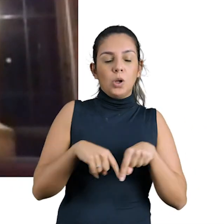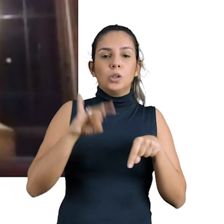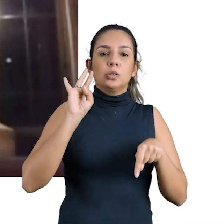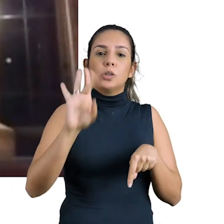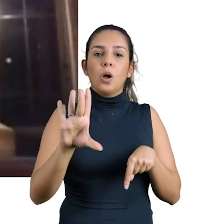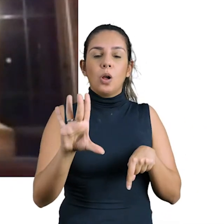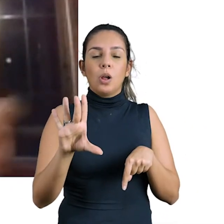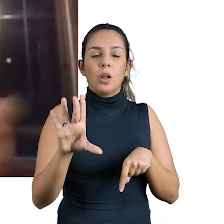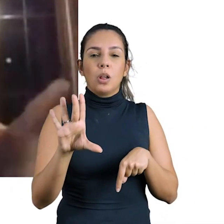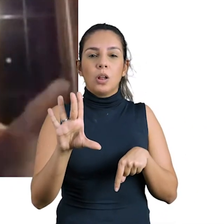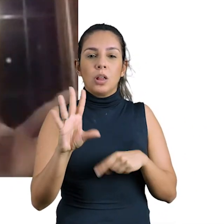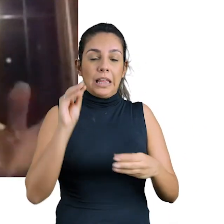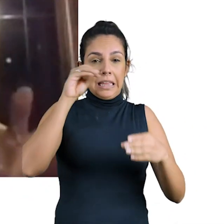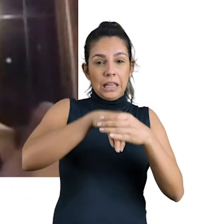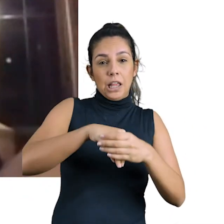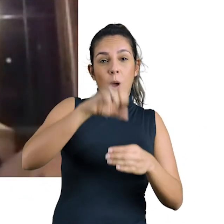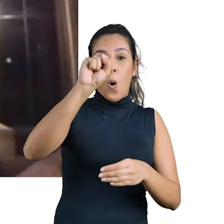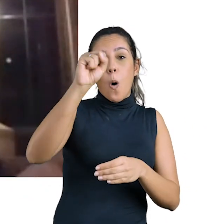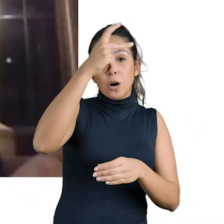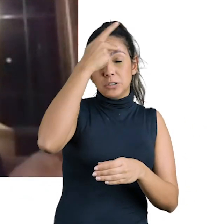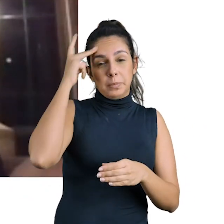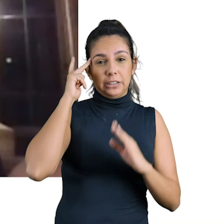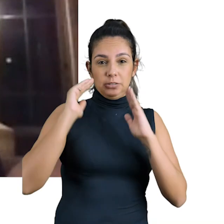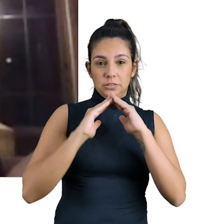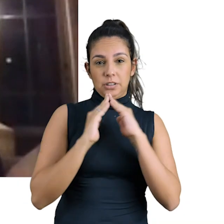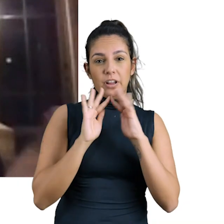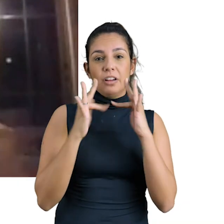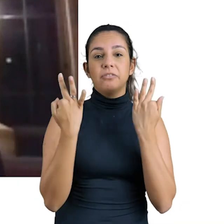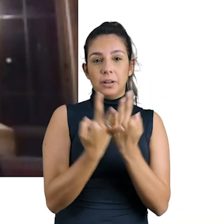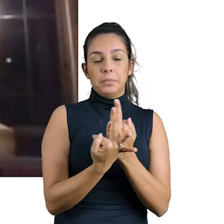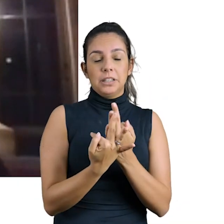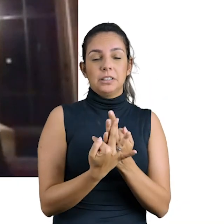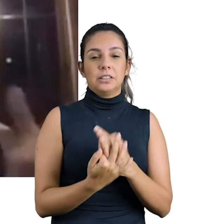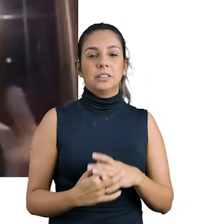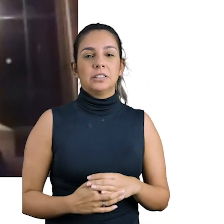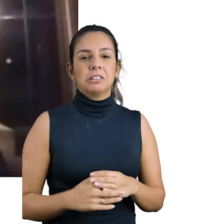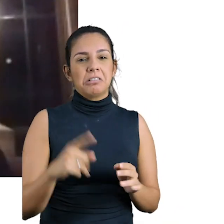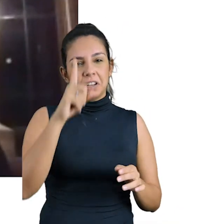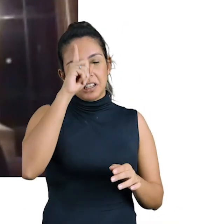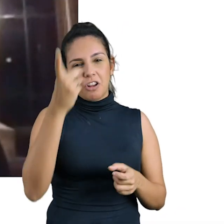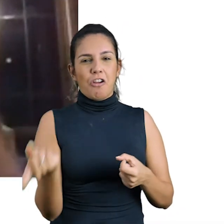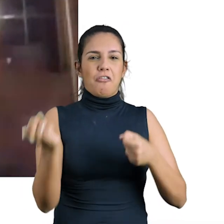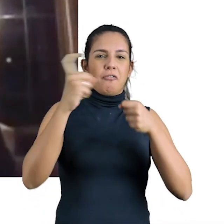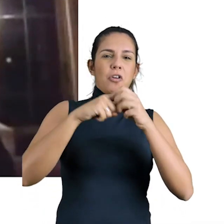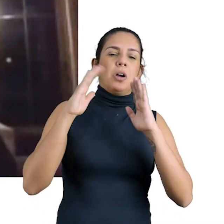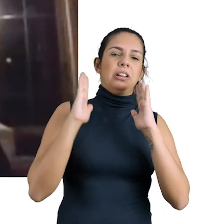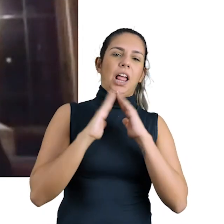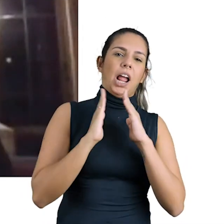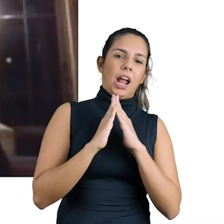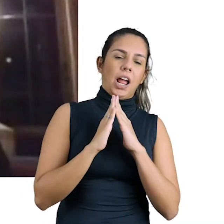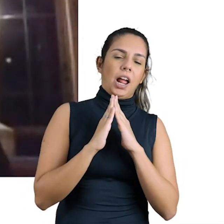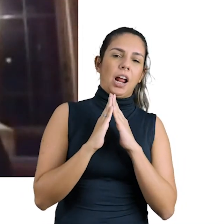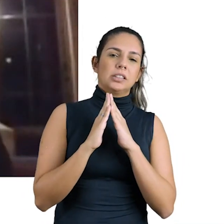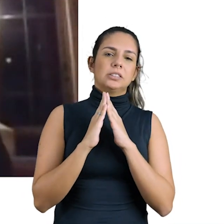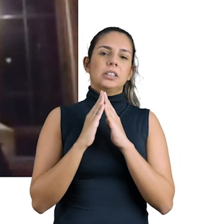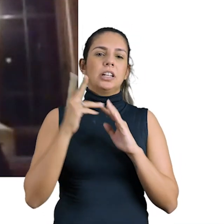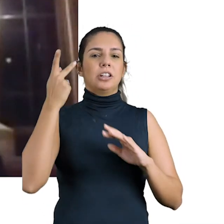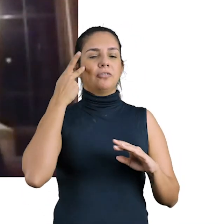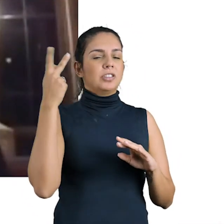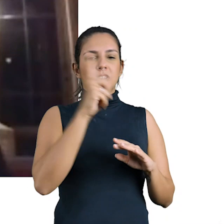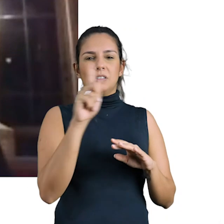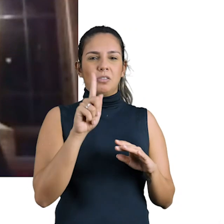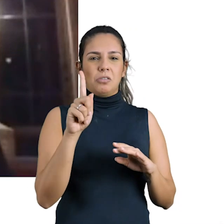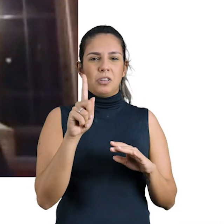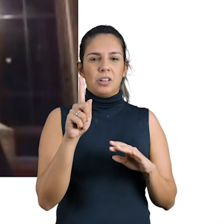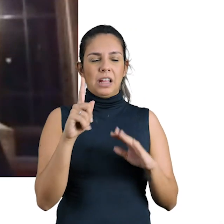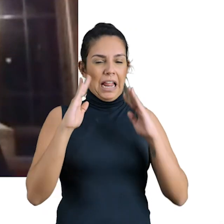só, onde moram 8 pessoas. Portanto, essa ideia de retorno ao lar, né, essa visão